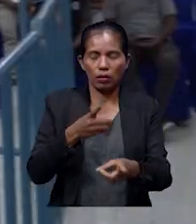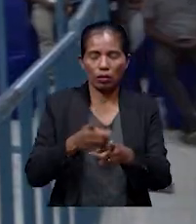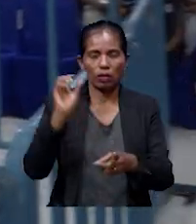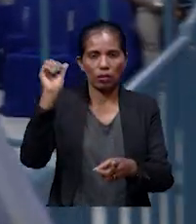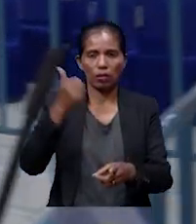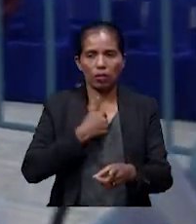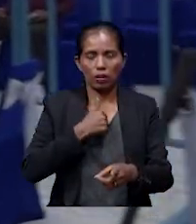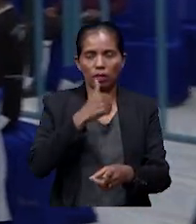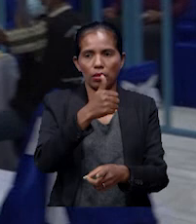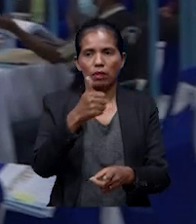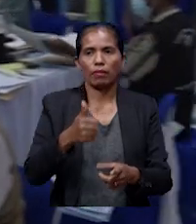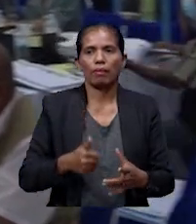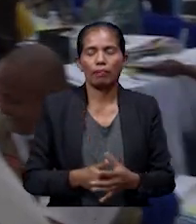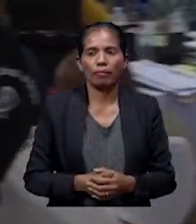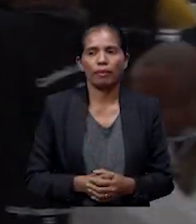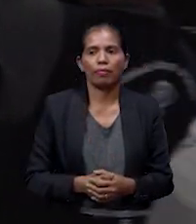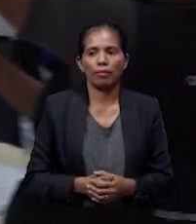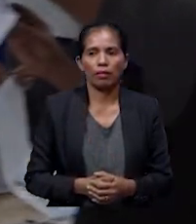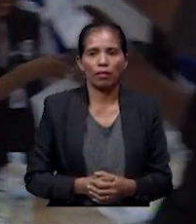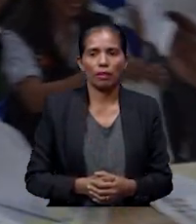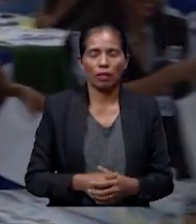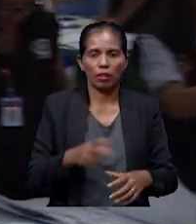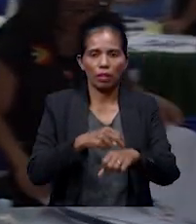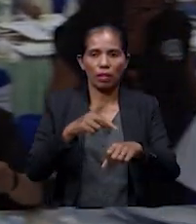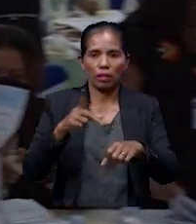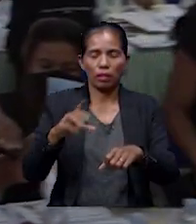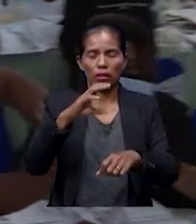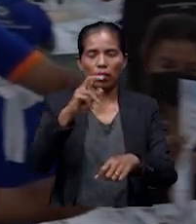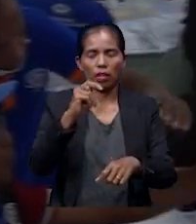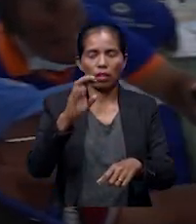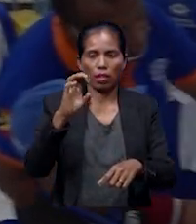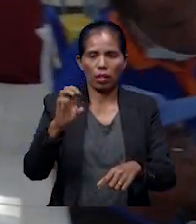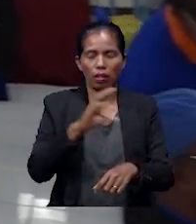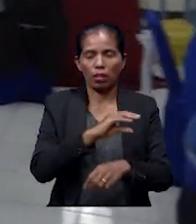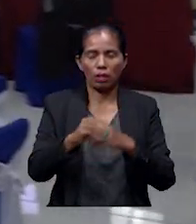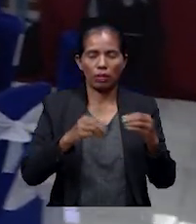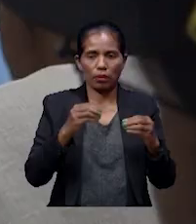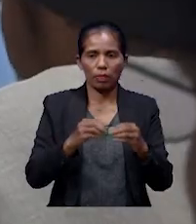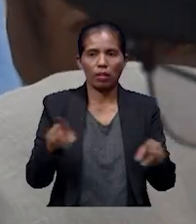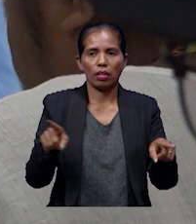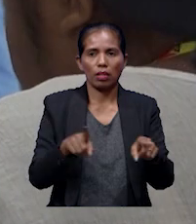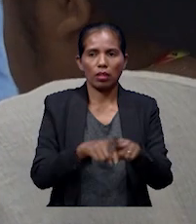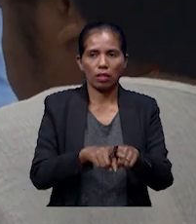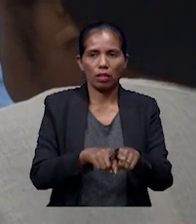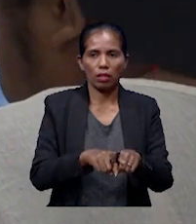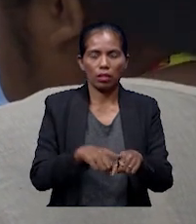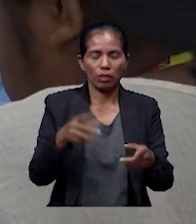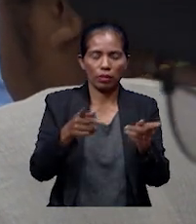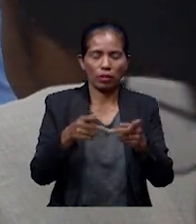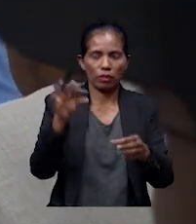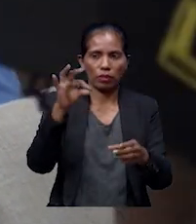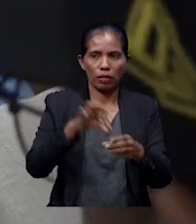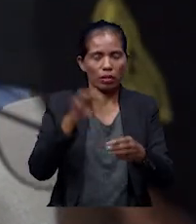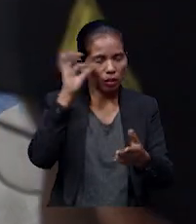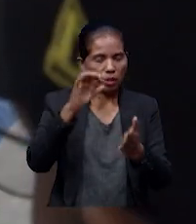ideia. Durante proceso verificação e apuramento nacional CNE identificamos questão sira balung hanesan acta e estação votação balung